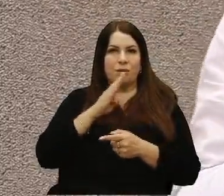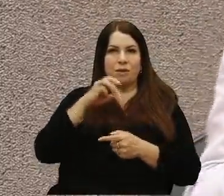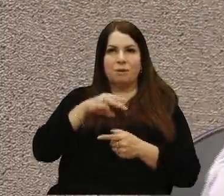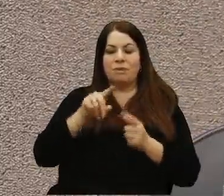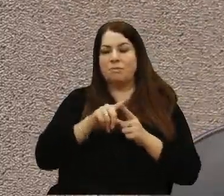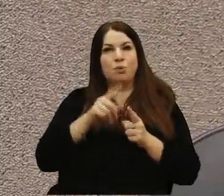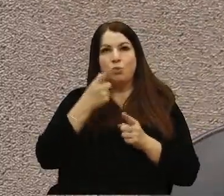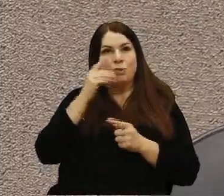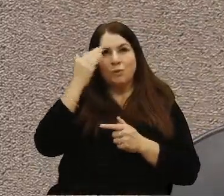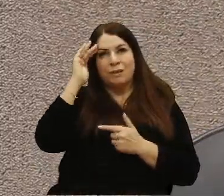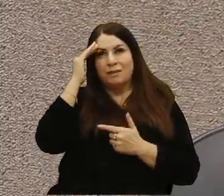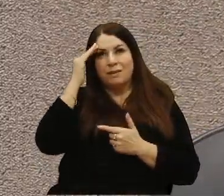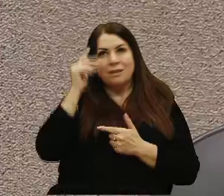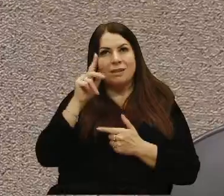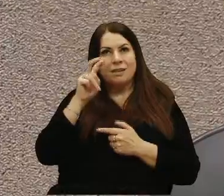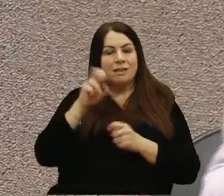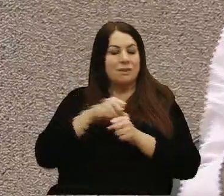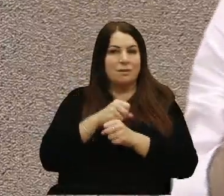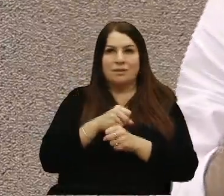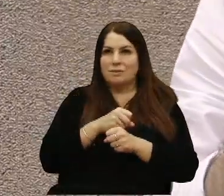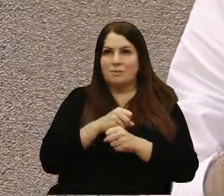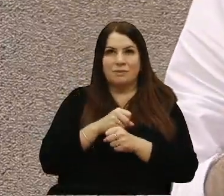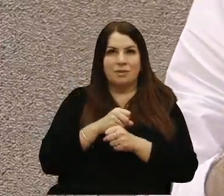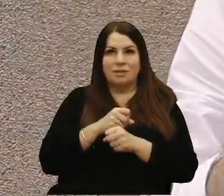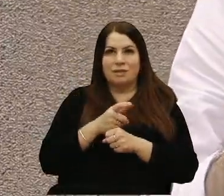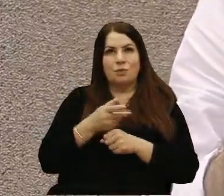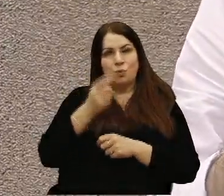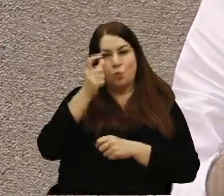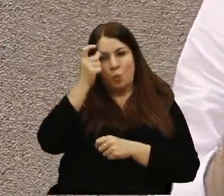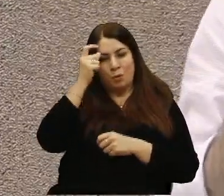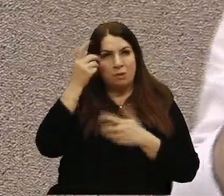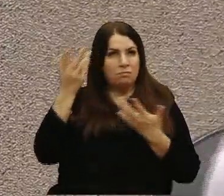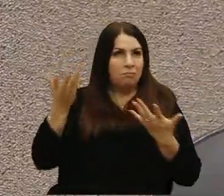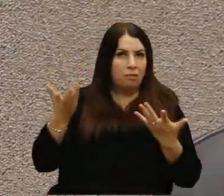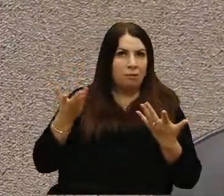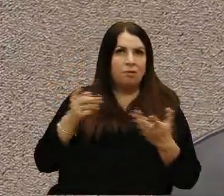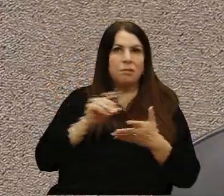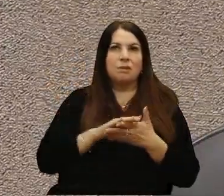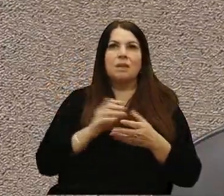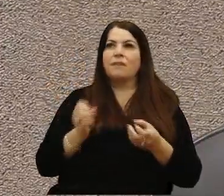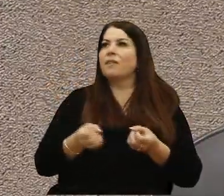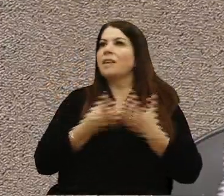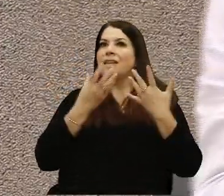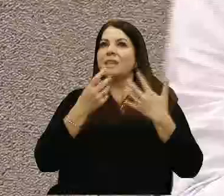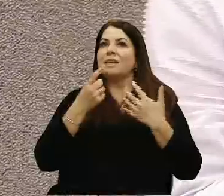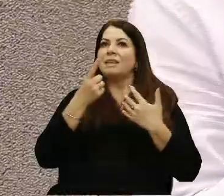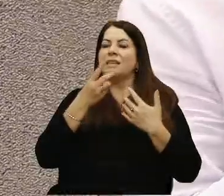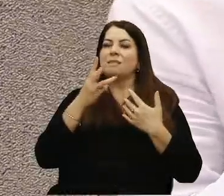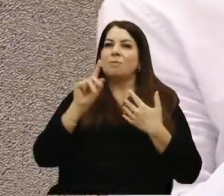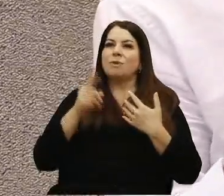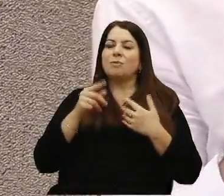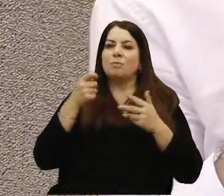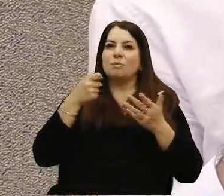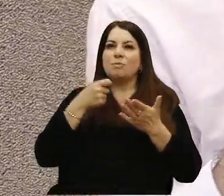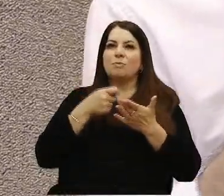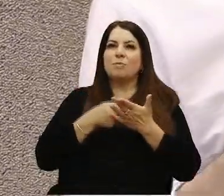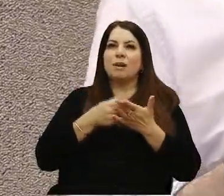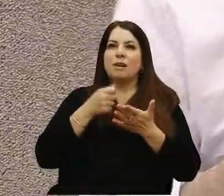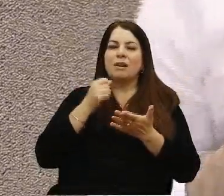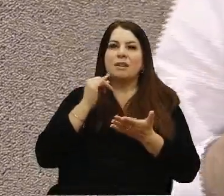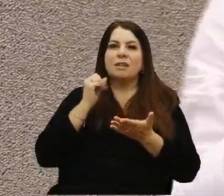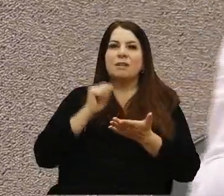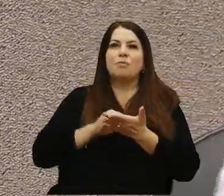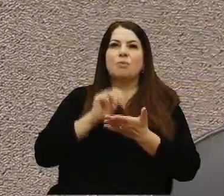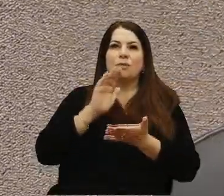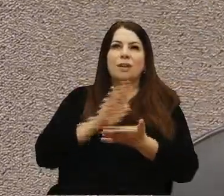porque eu não consigo entender que em 15 anos deu essa coincidência de ser... E eles comemorando, né? 13 mil contribuintes foram multados. Que